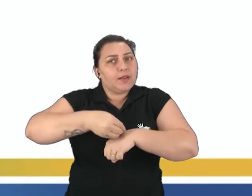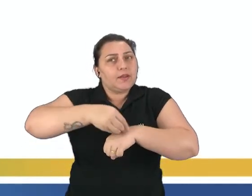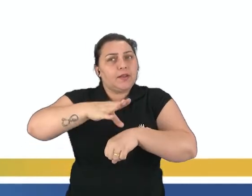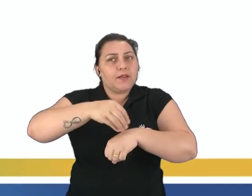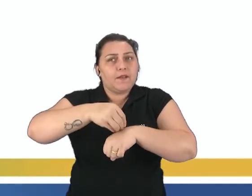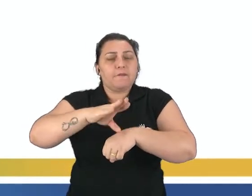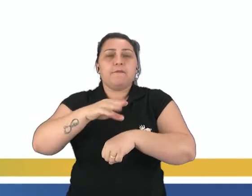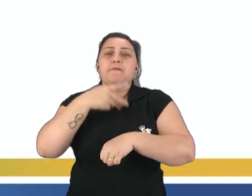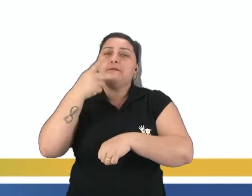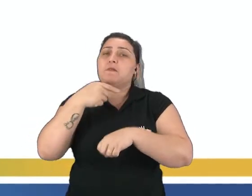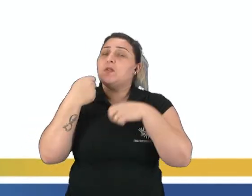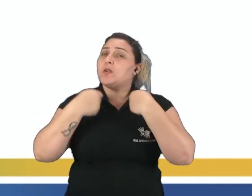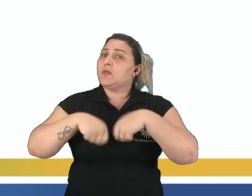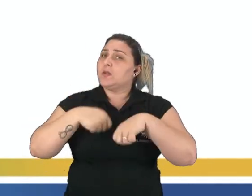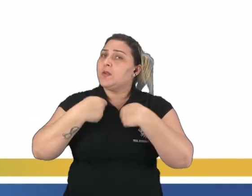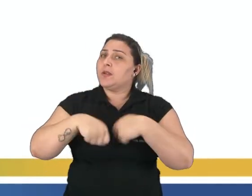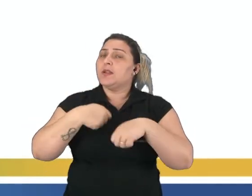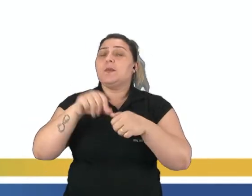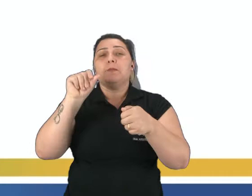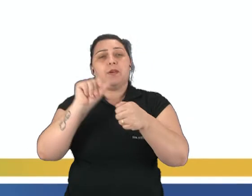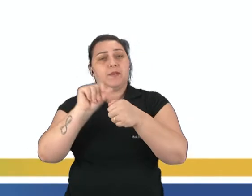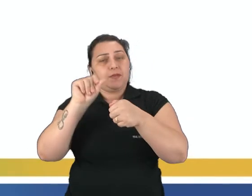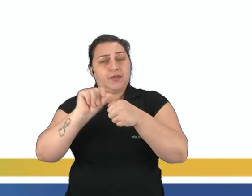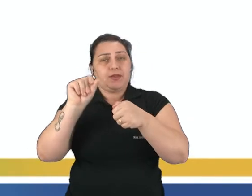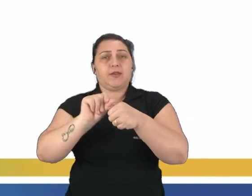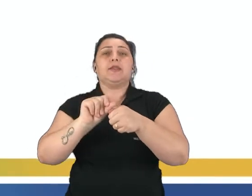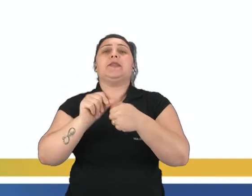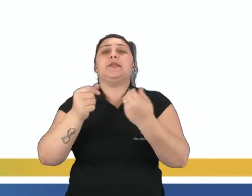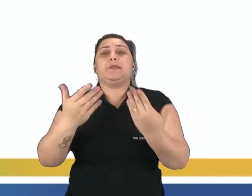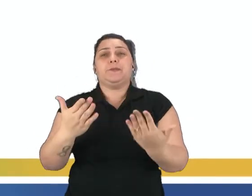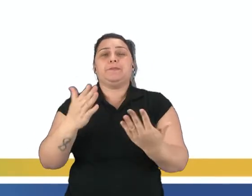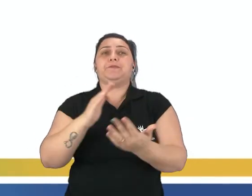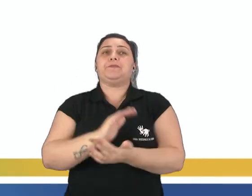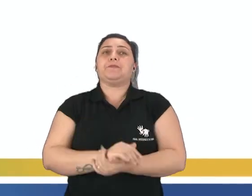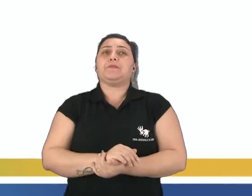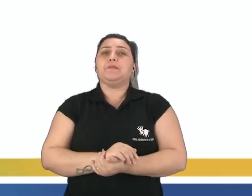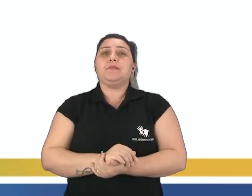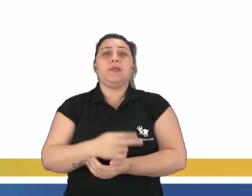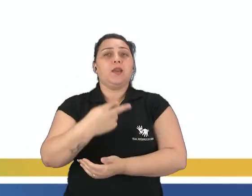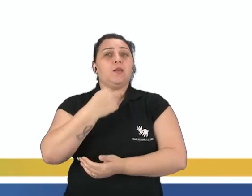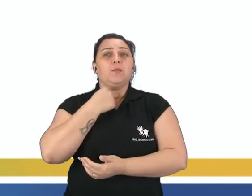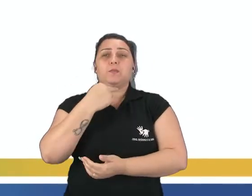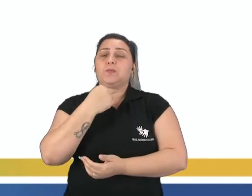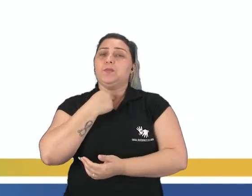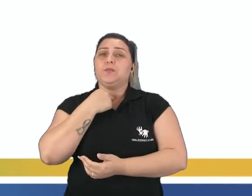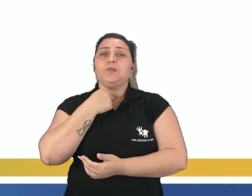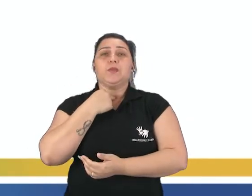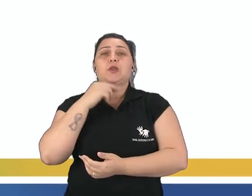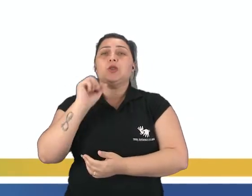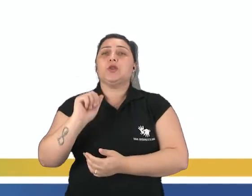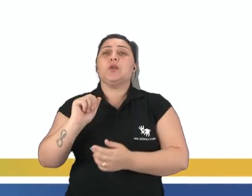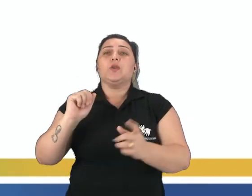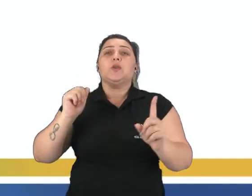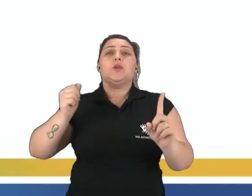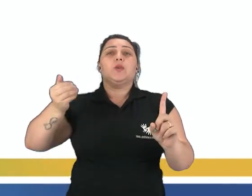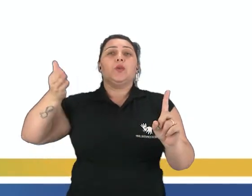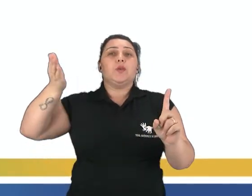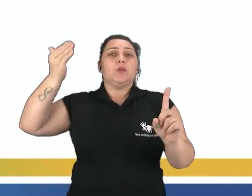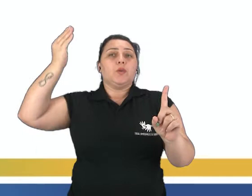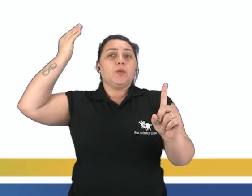que nós vamos precisar para fazer aquela receita. Então, não pode ser uma receita, só pode ser